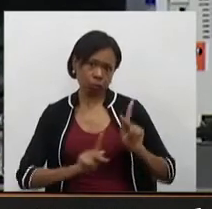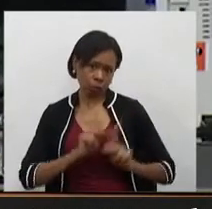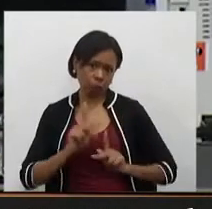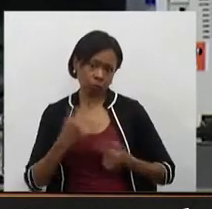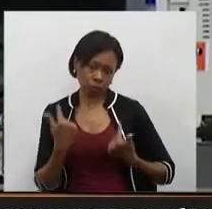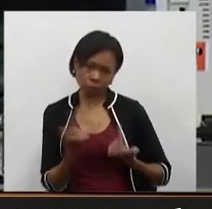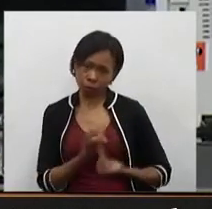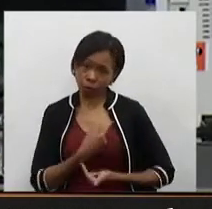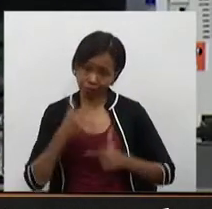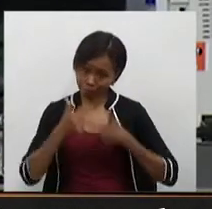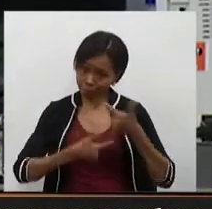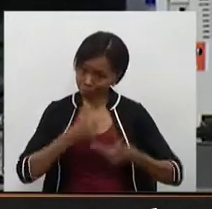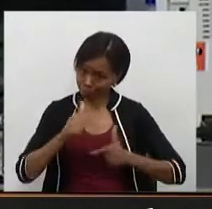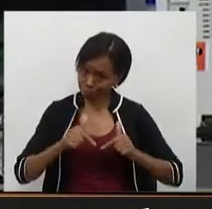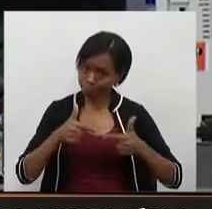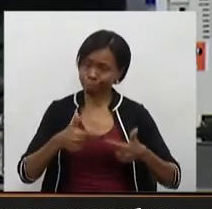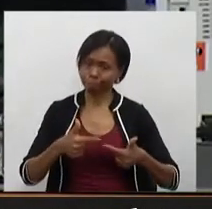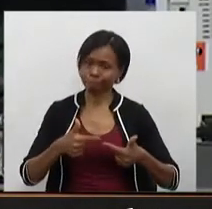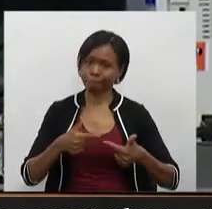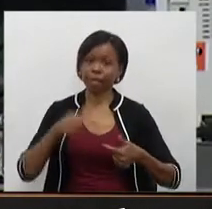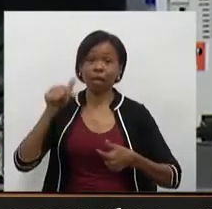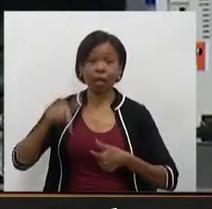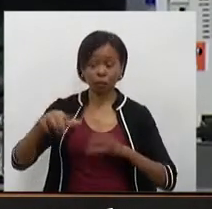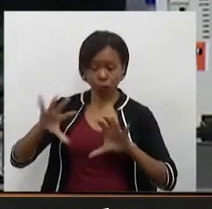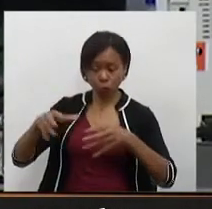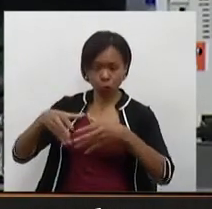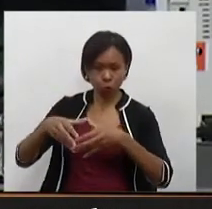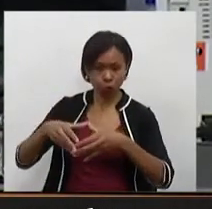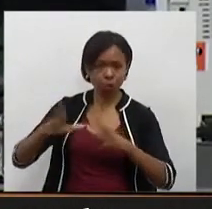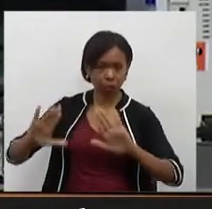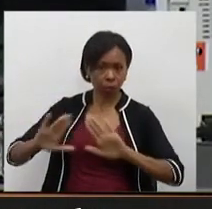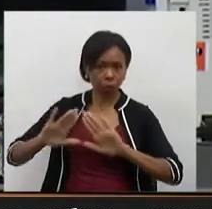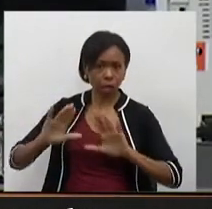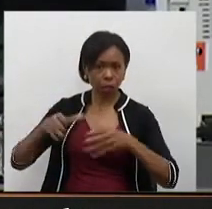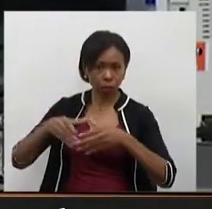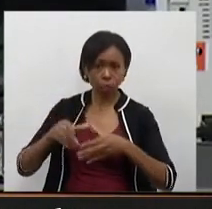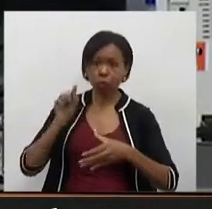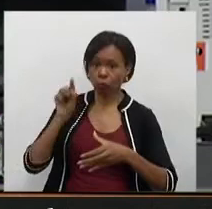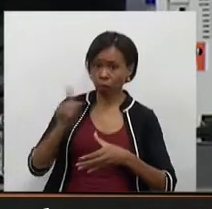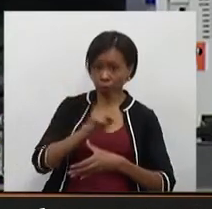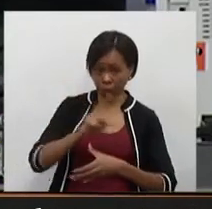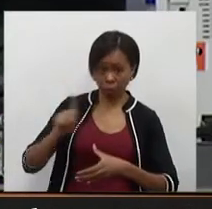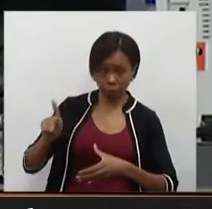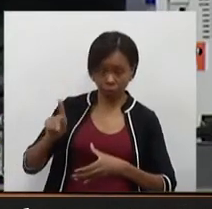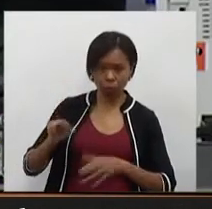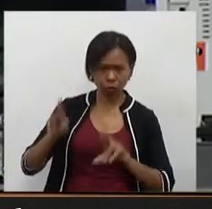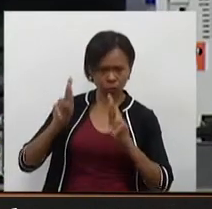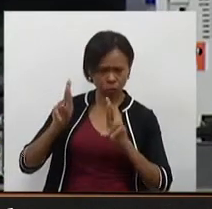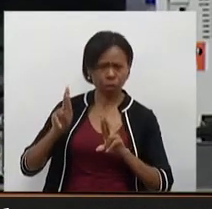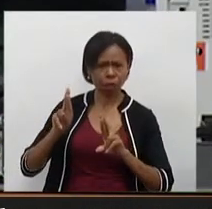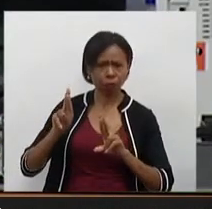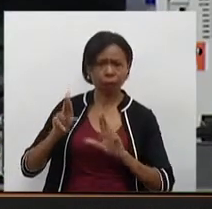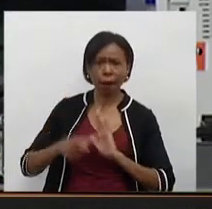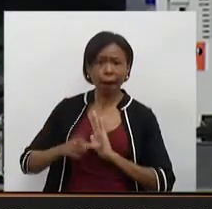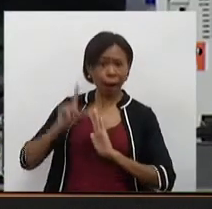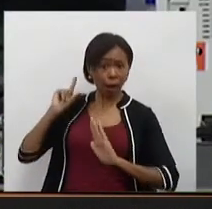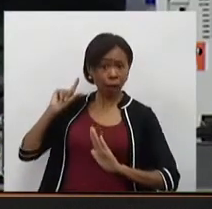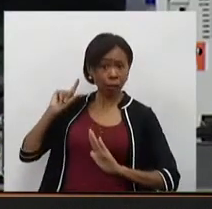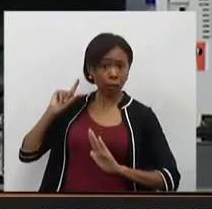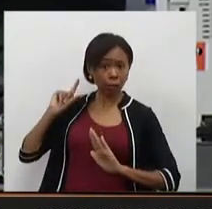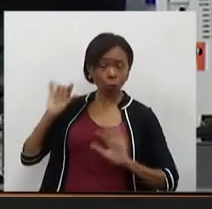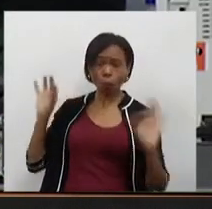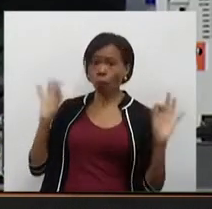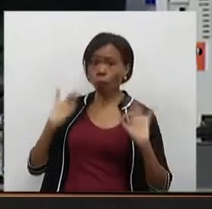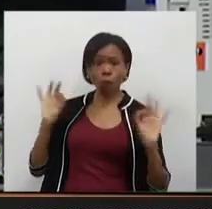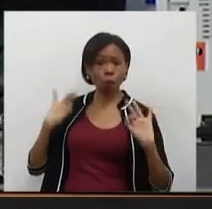E essa comissão, senhor presidente, sob o seu comando, nunca se furtou a fazer esse tipo de trabalho em